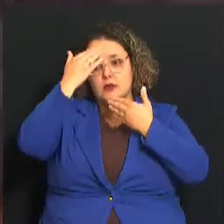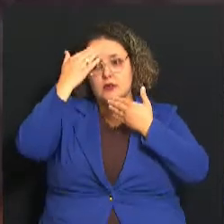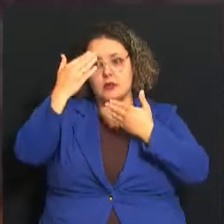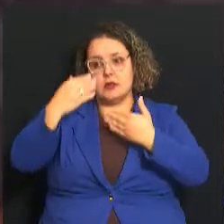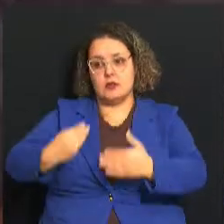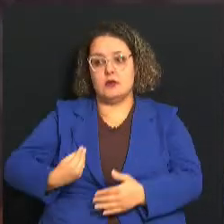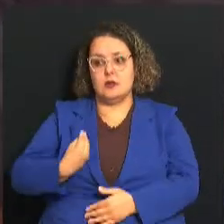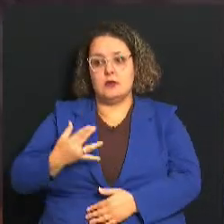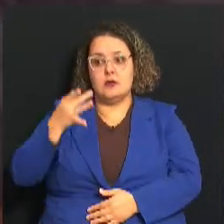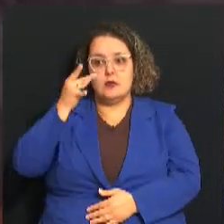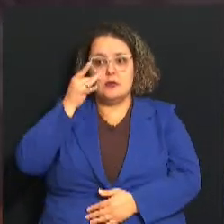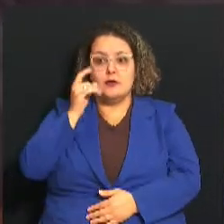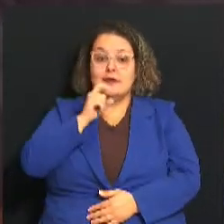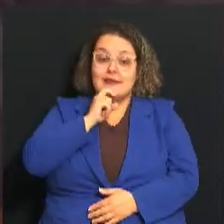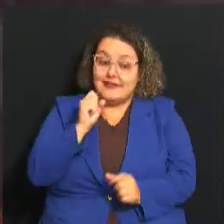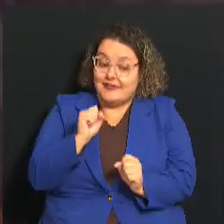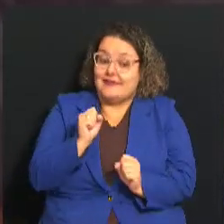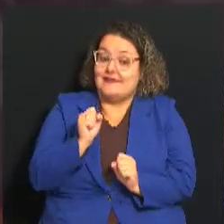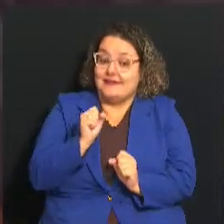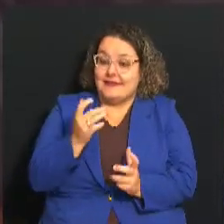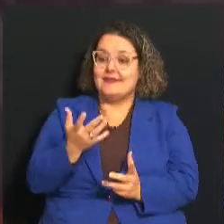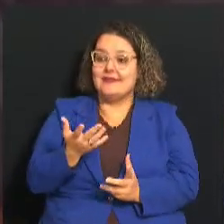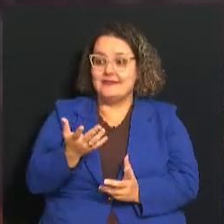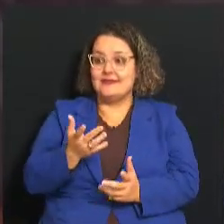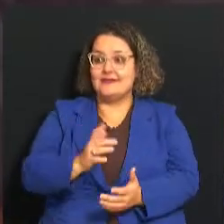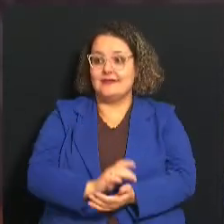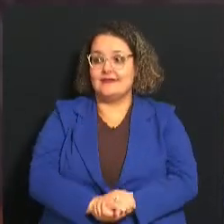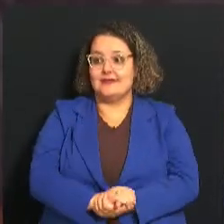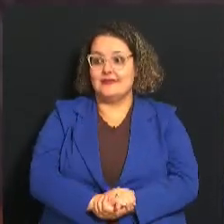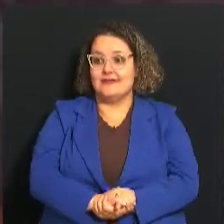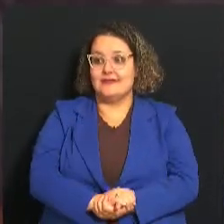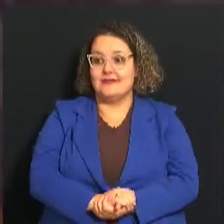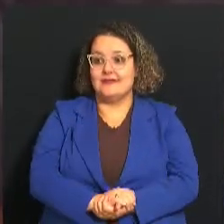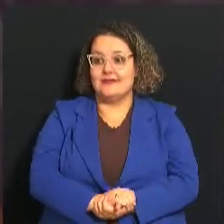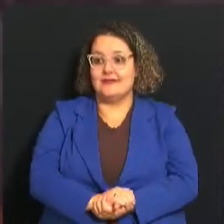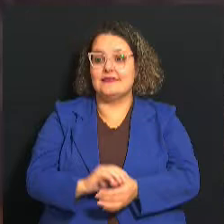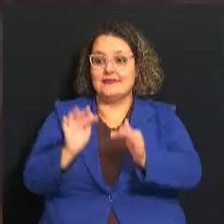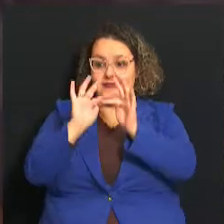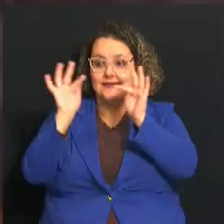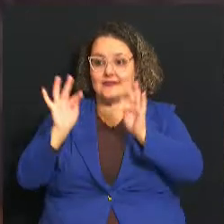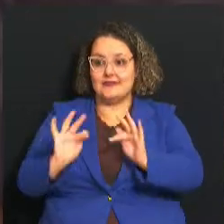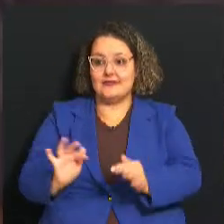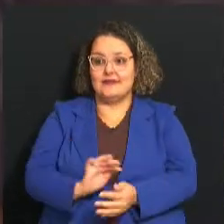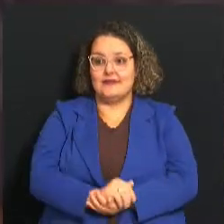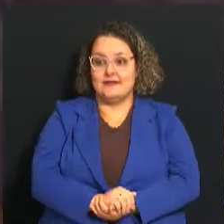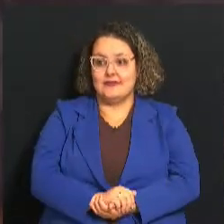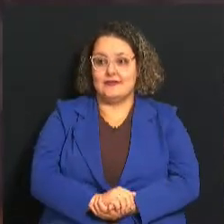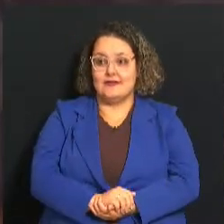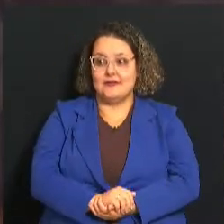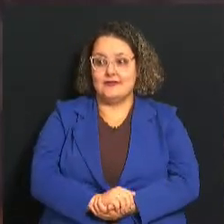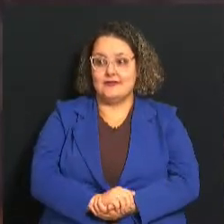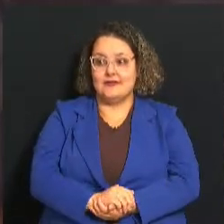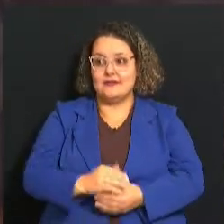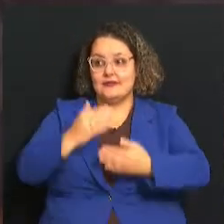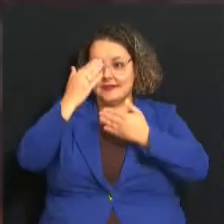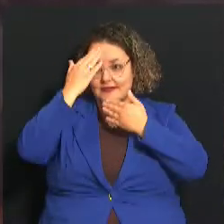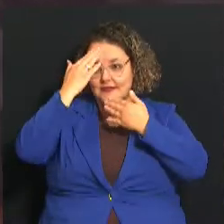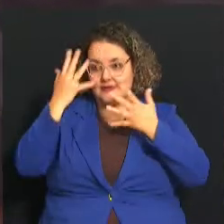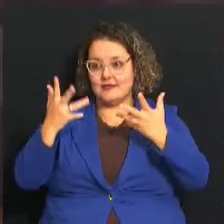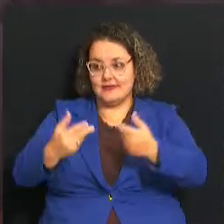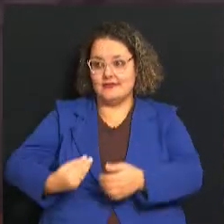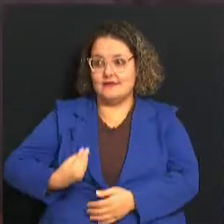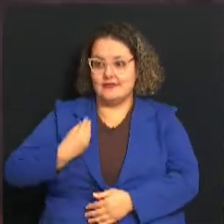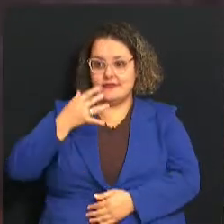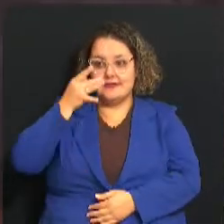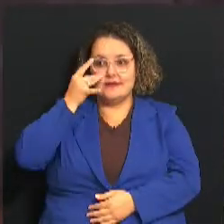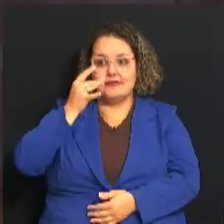de estar esse friozinho, né? Mas fico muito feliz e agradeço a todos pela presença.